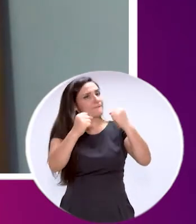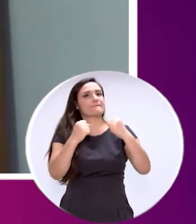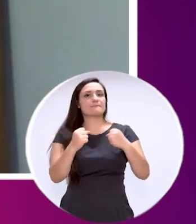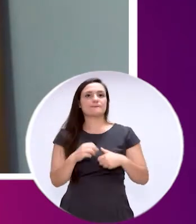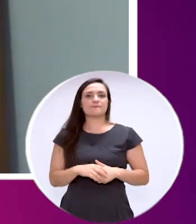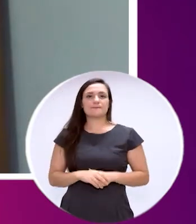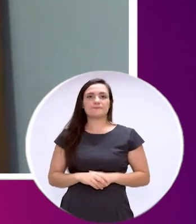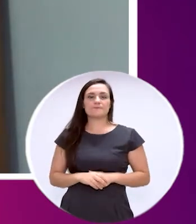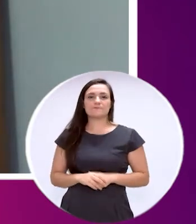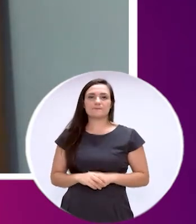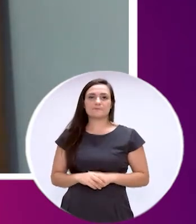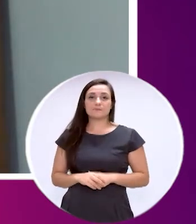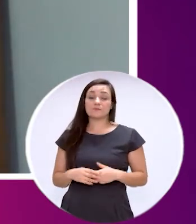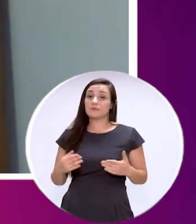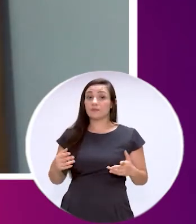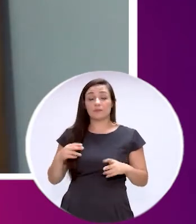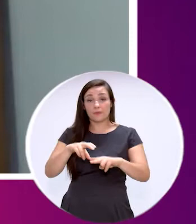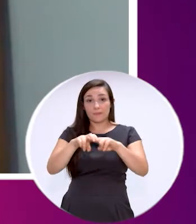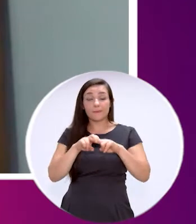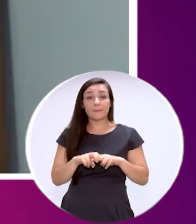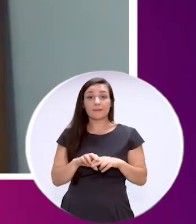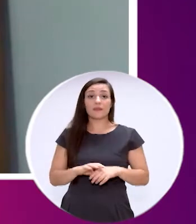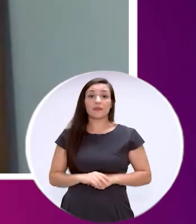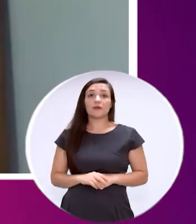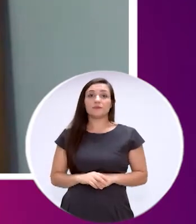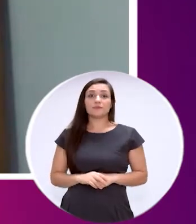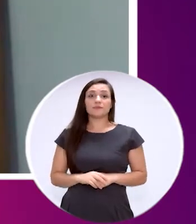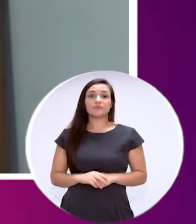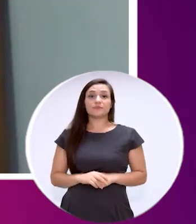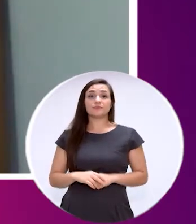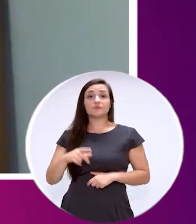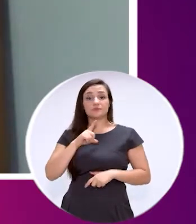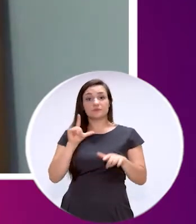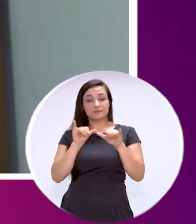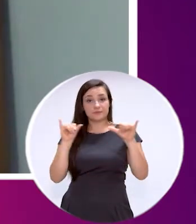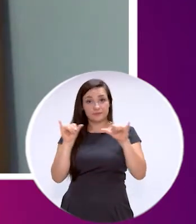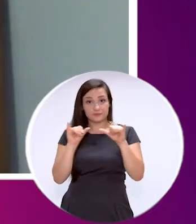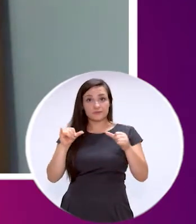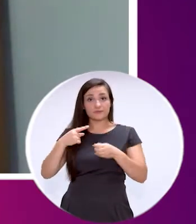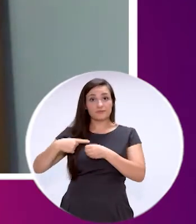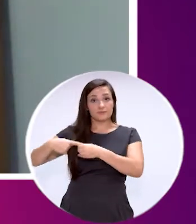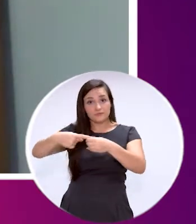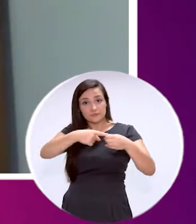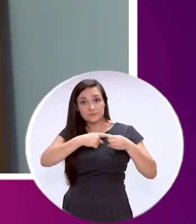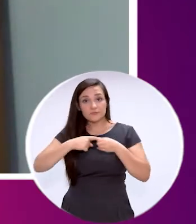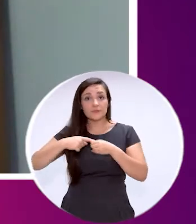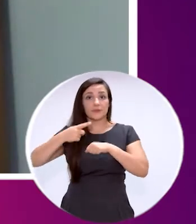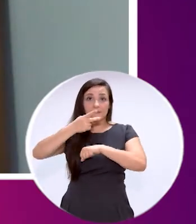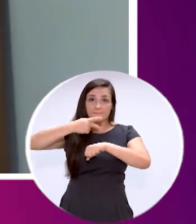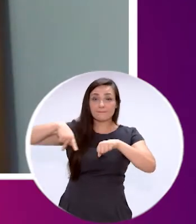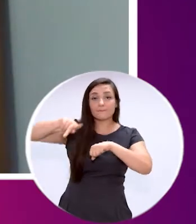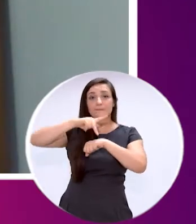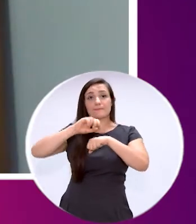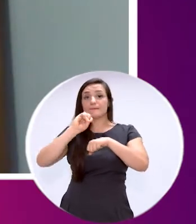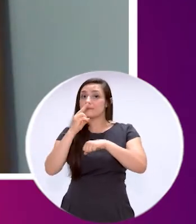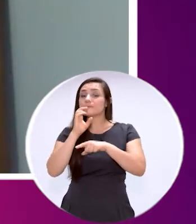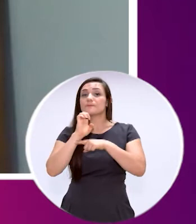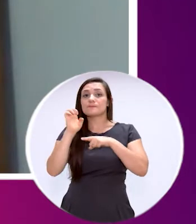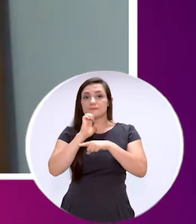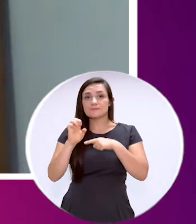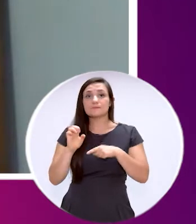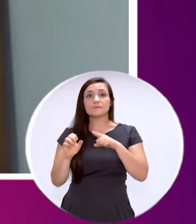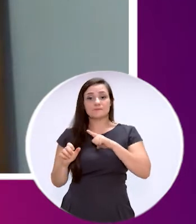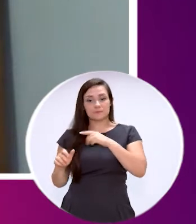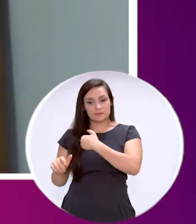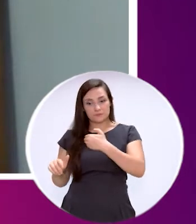a gente analisa os dados comprovam, por exemplo, que as cidades, os países e os estados que eram